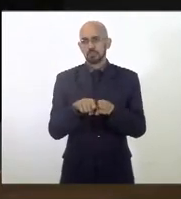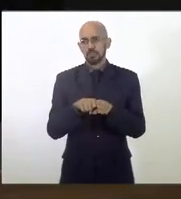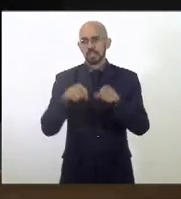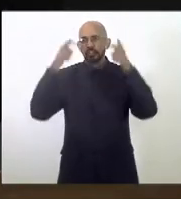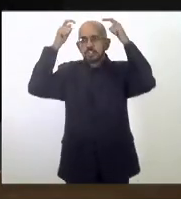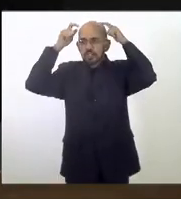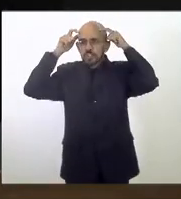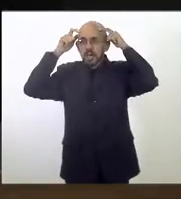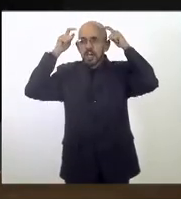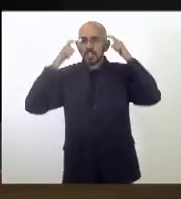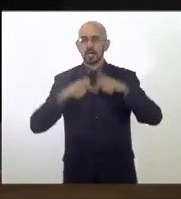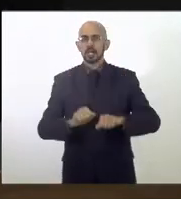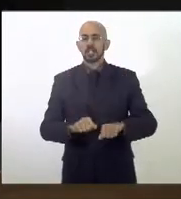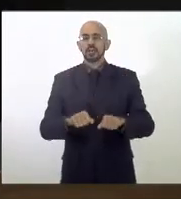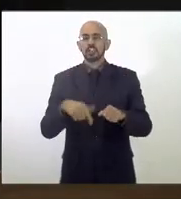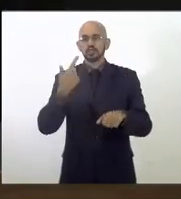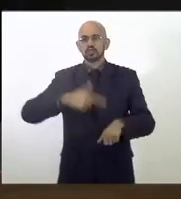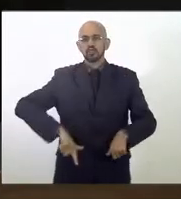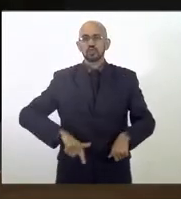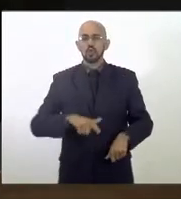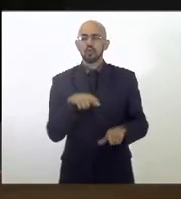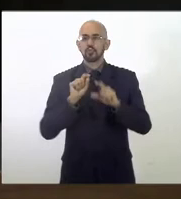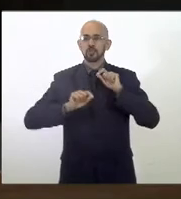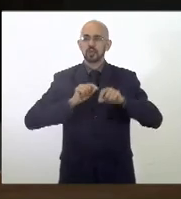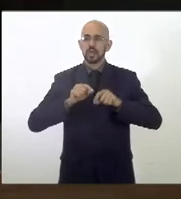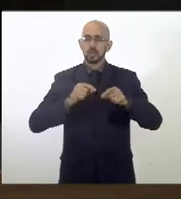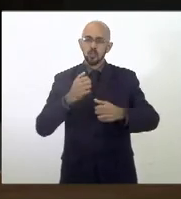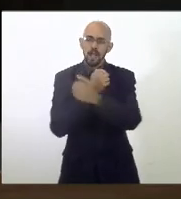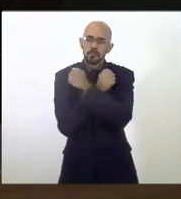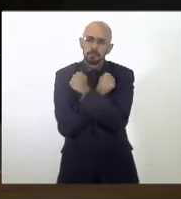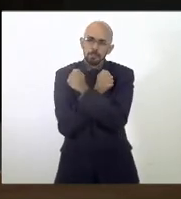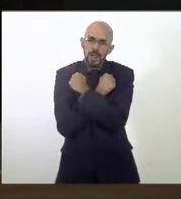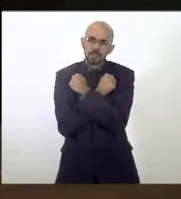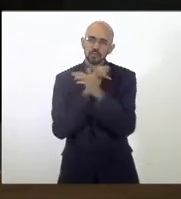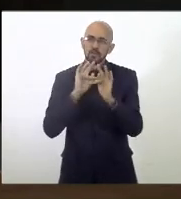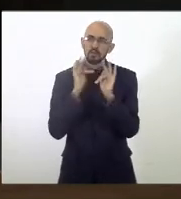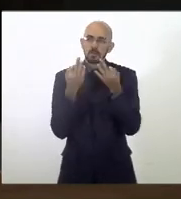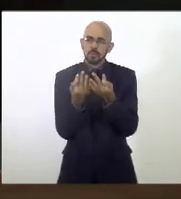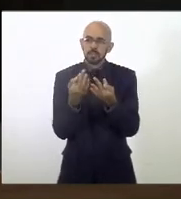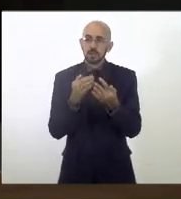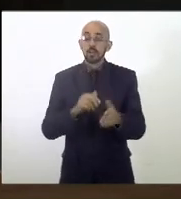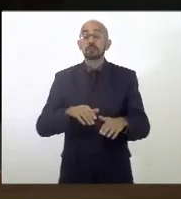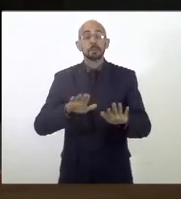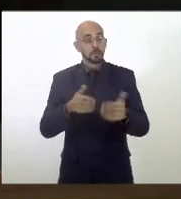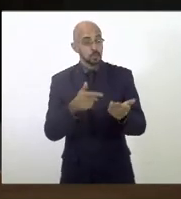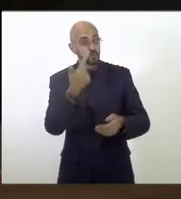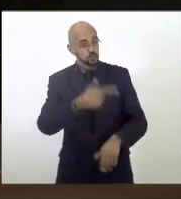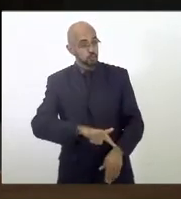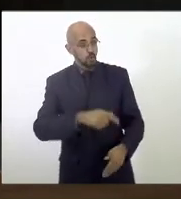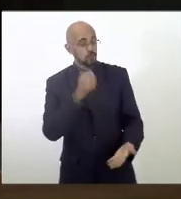nosso abraço, nosso carinho à família, e mais uma vez, foi adquirido sob a presidência